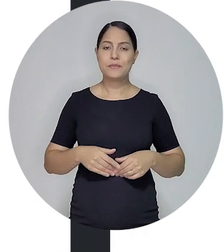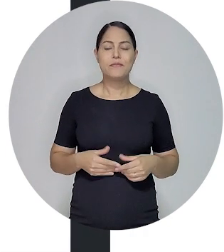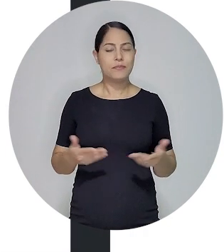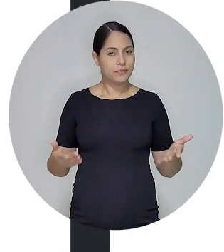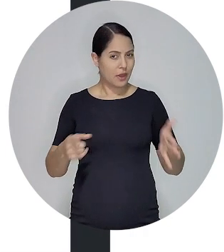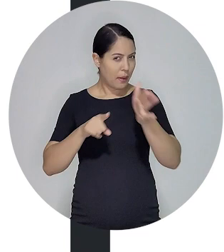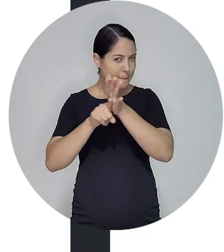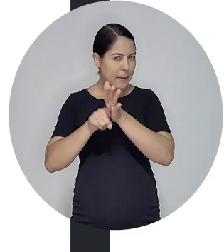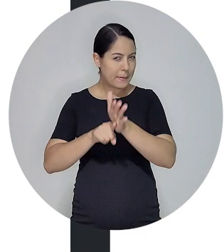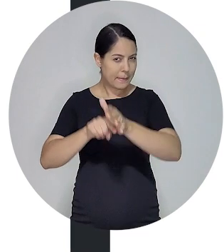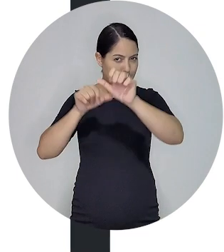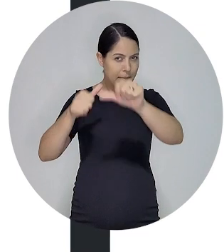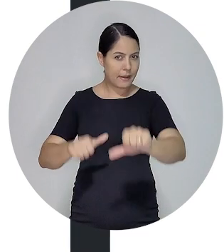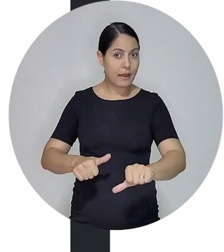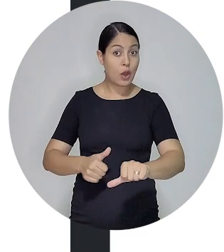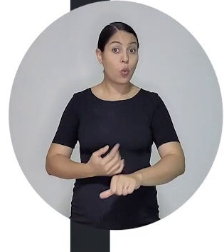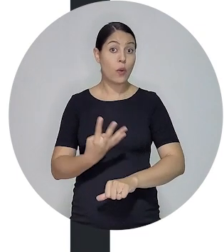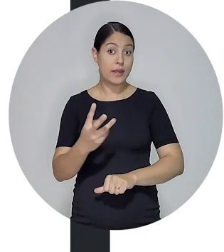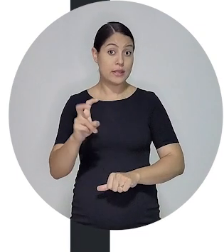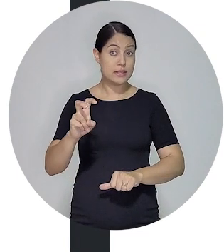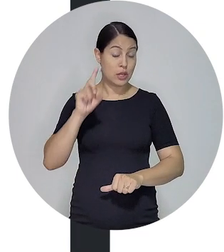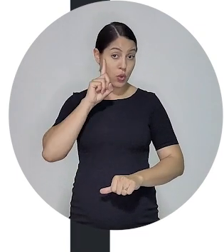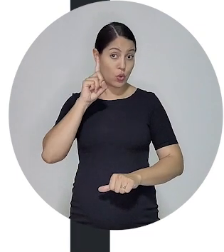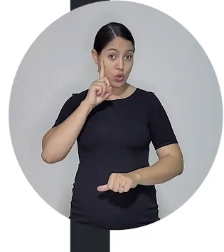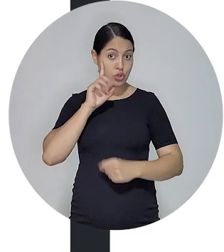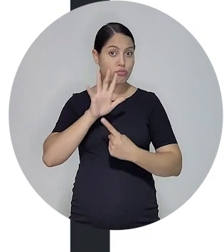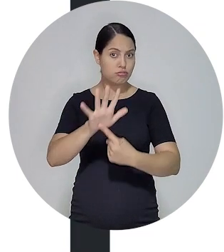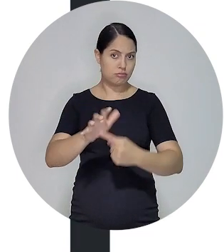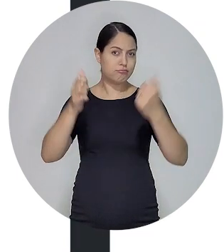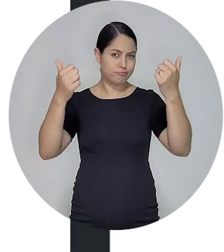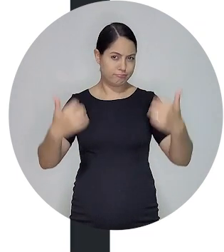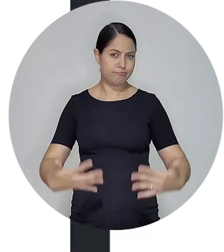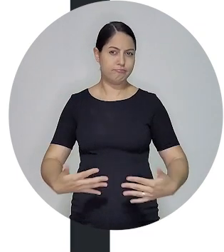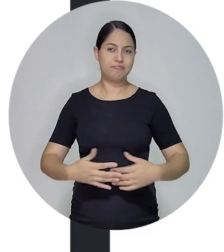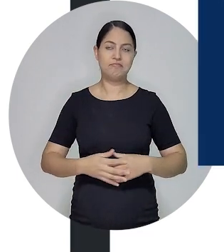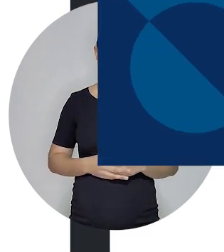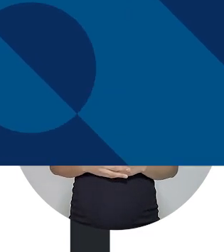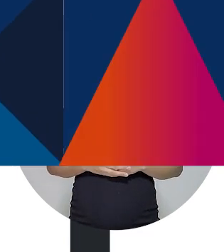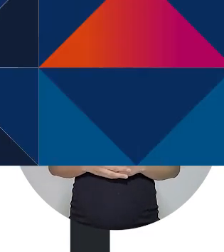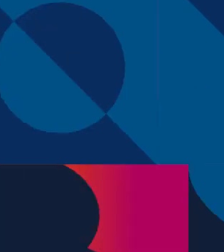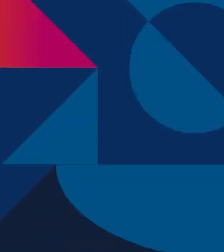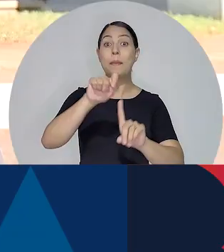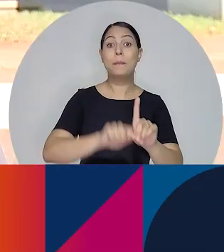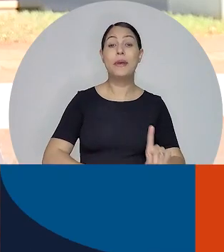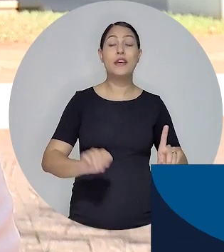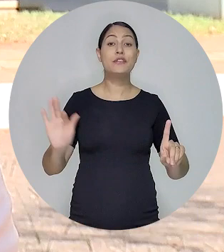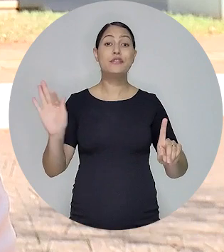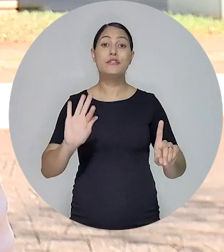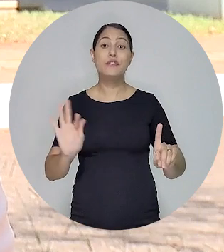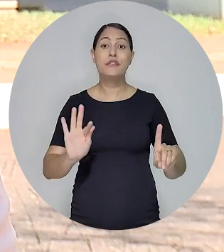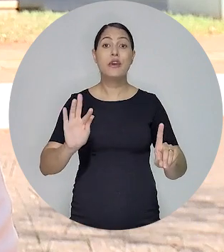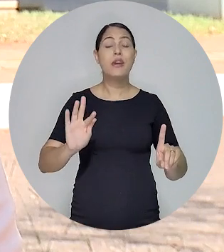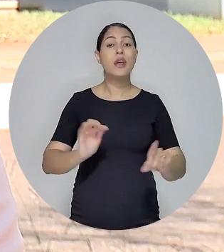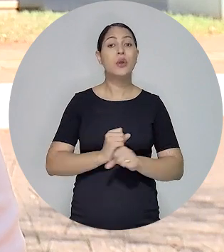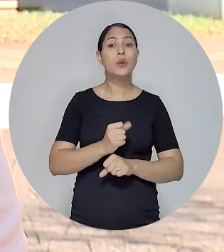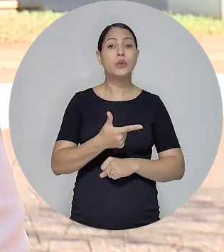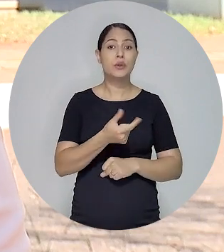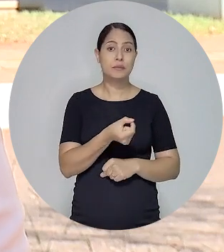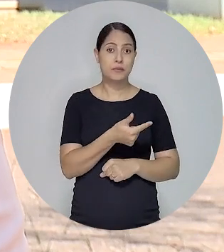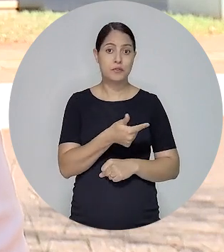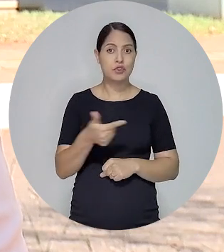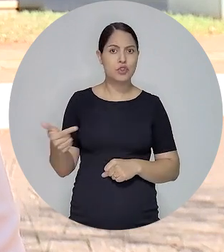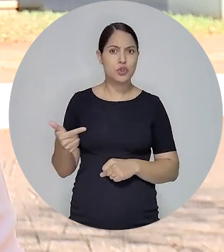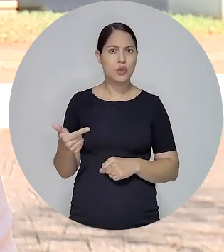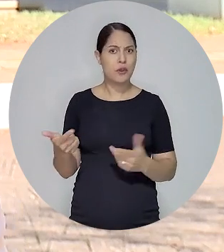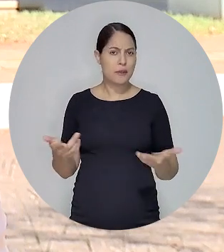vinculadas ao tema. Os resultados dos estudos devem ser apresentados em 45 dias. Em fevereiro deste ano, o